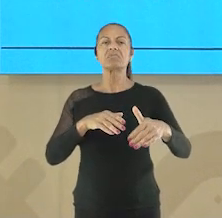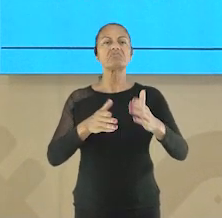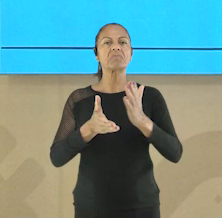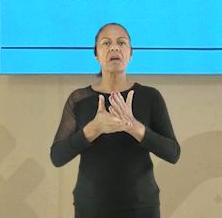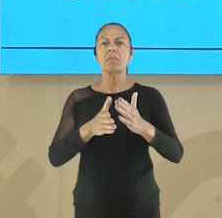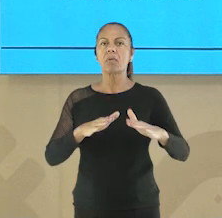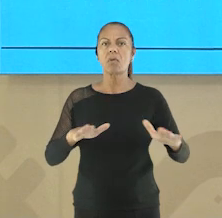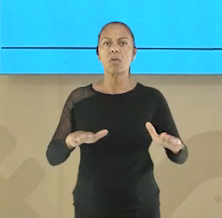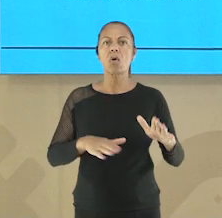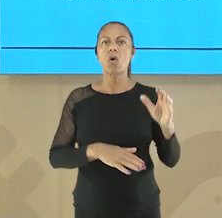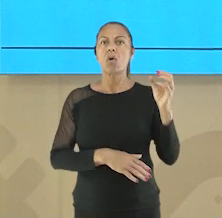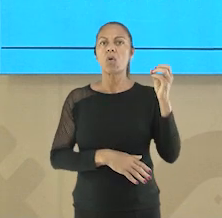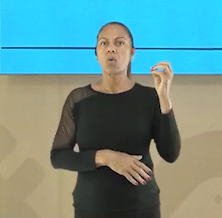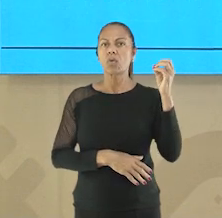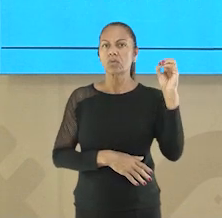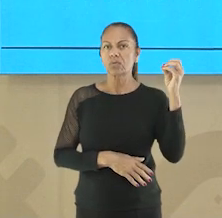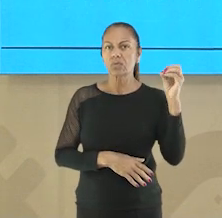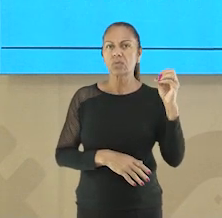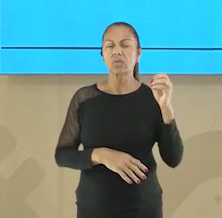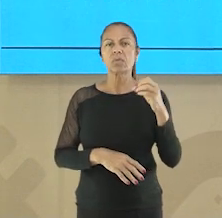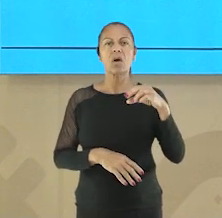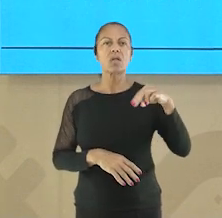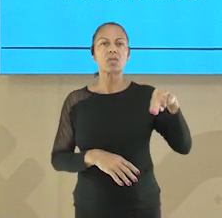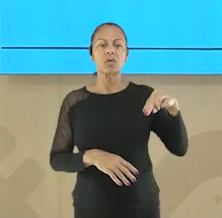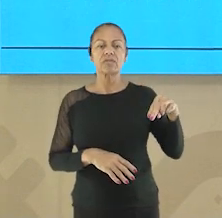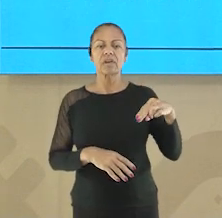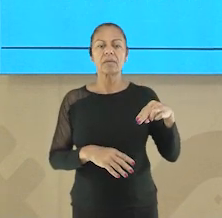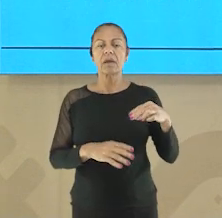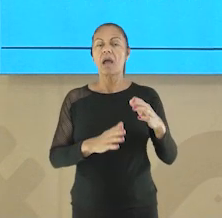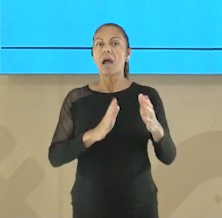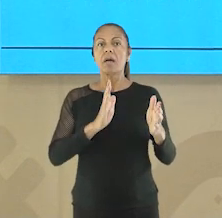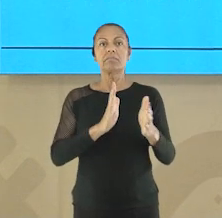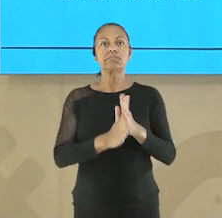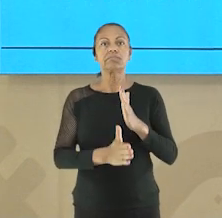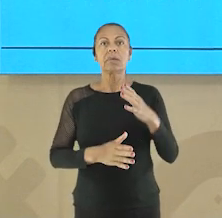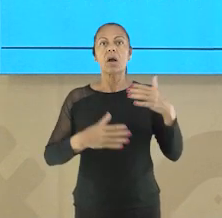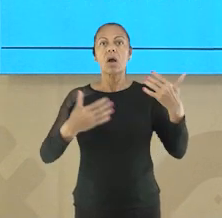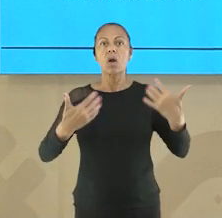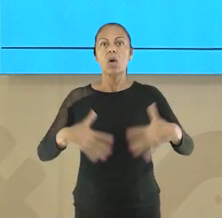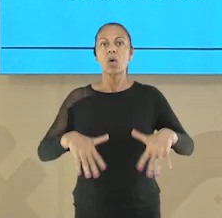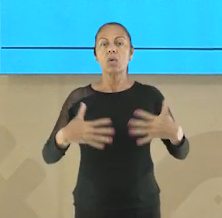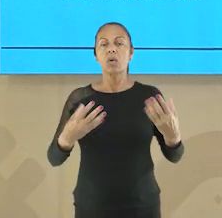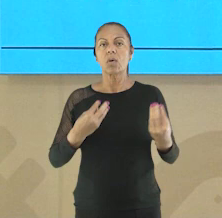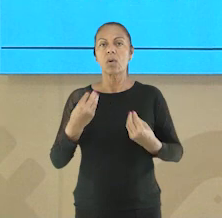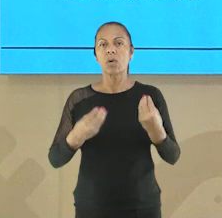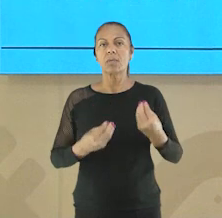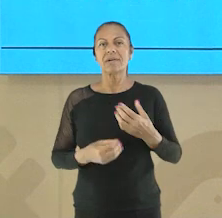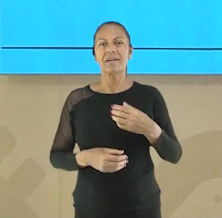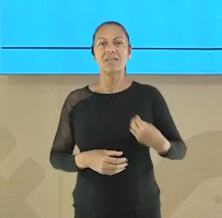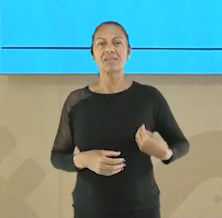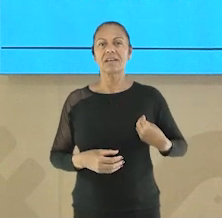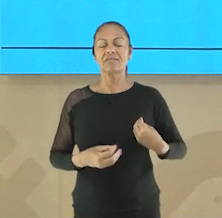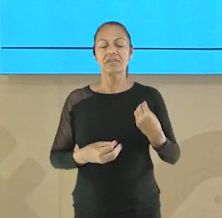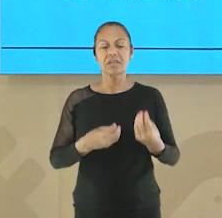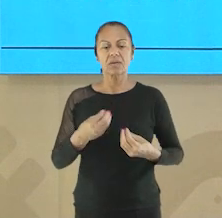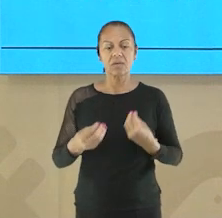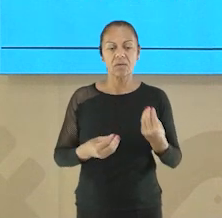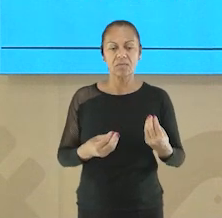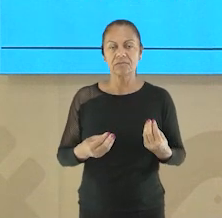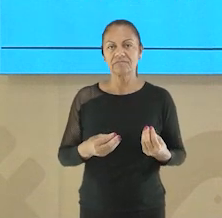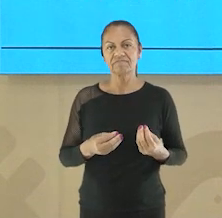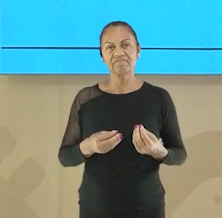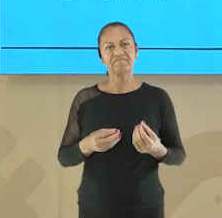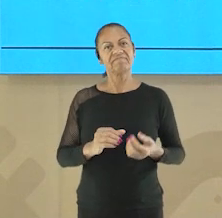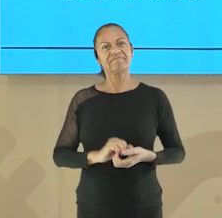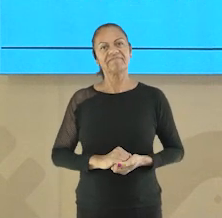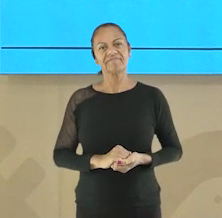Setembro passou, outubro e novembro. Já tamo em dezembro. Meu Deus, o que é de nós? Aqui fala